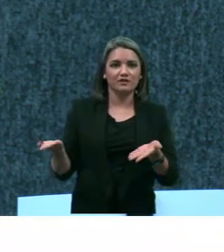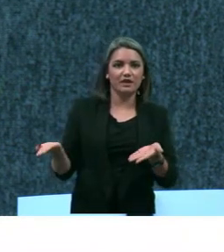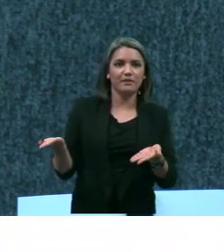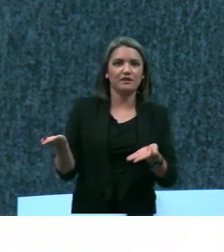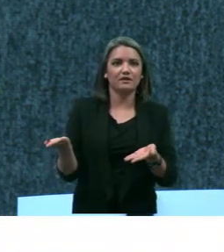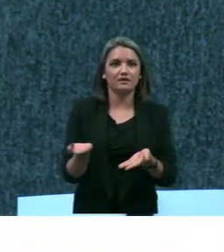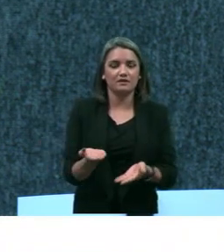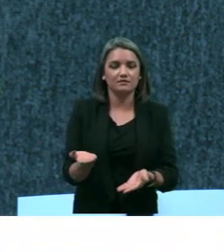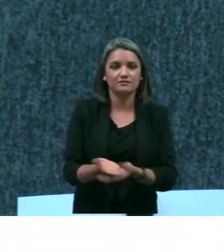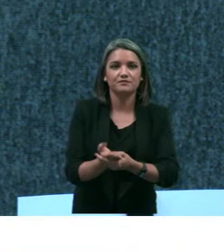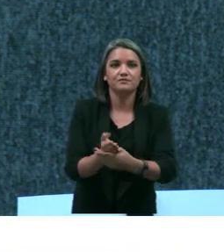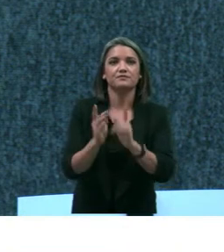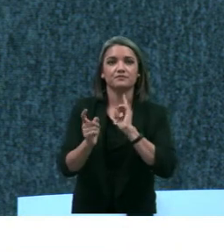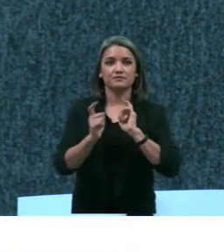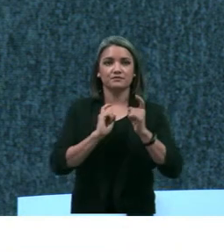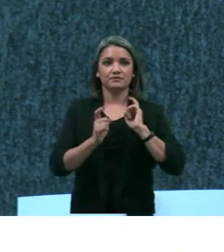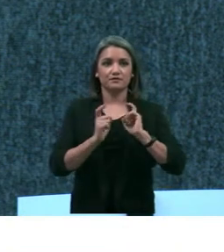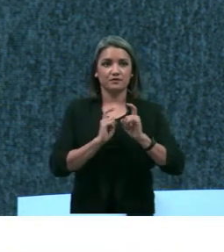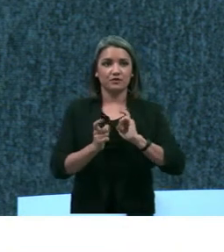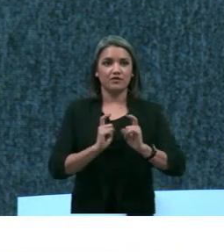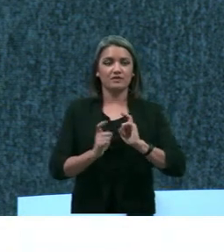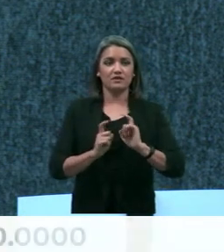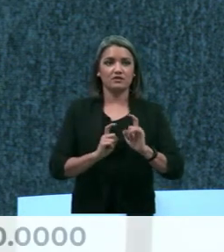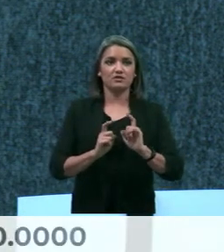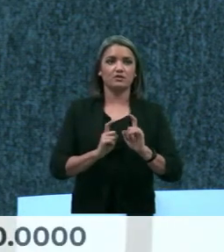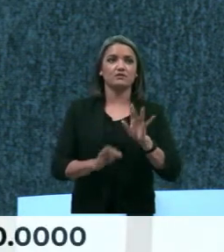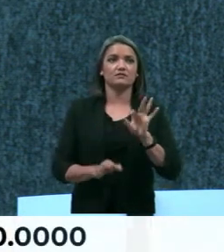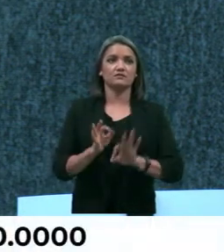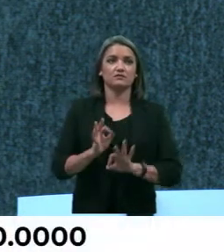disciplinar quanto ao juiz de primeiro grau.